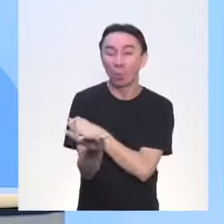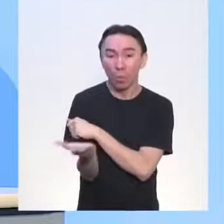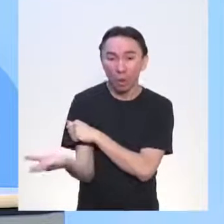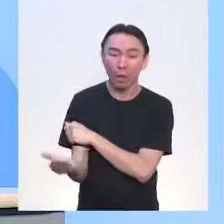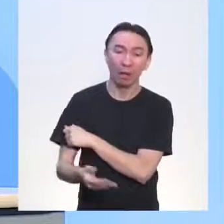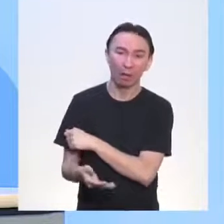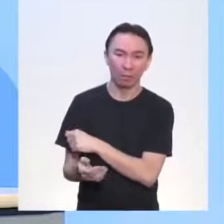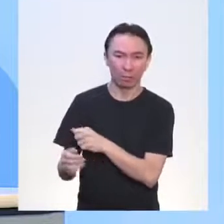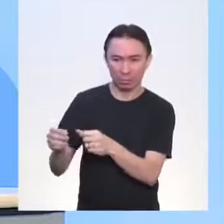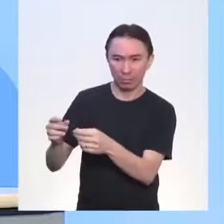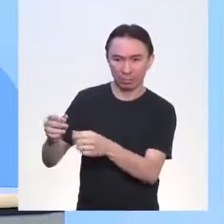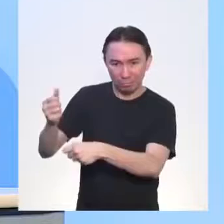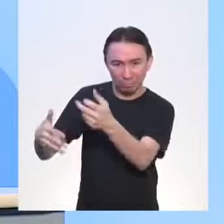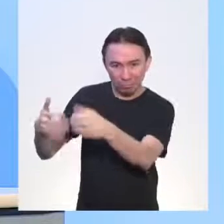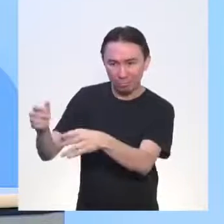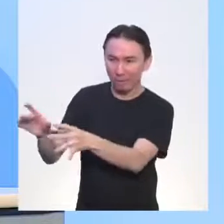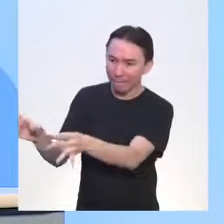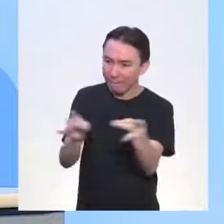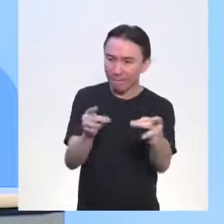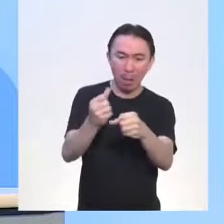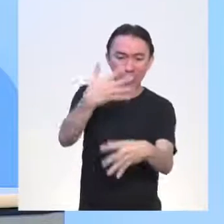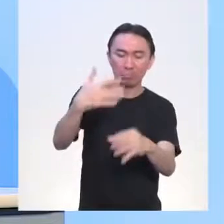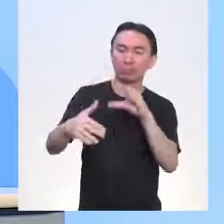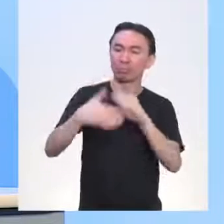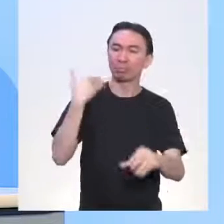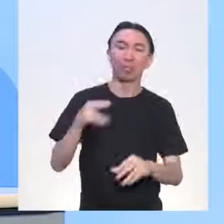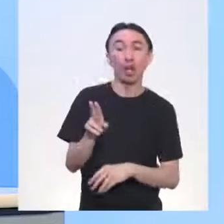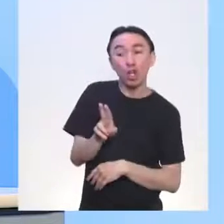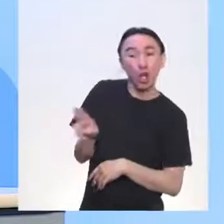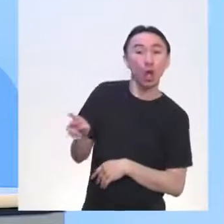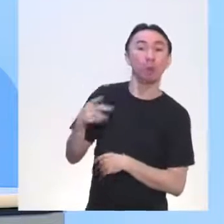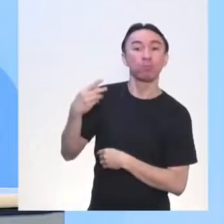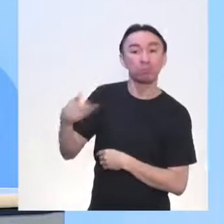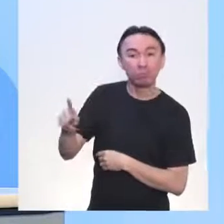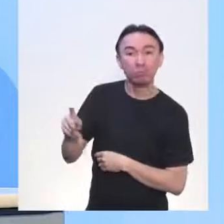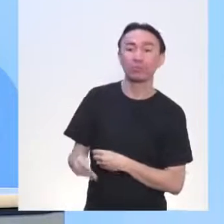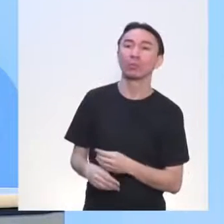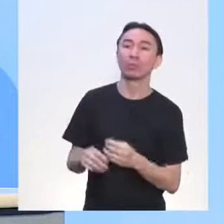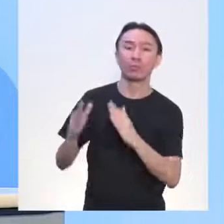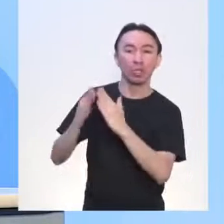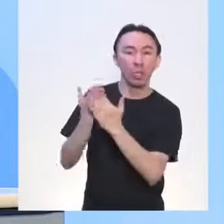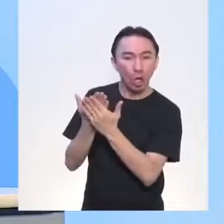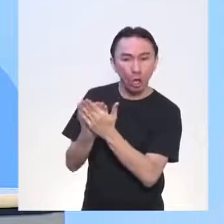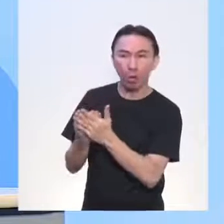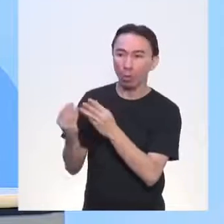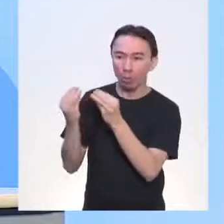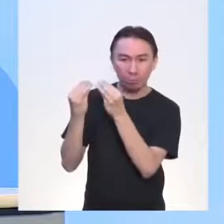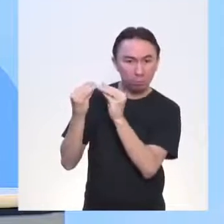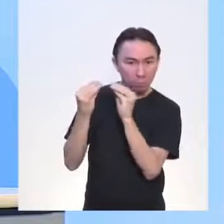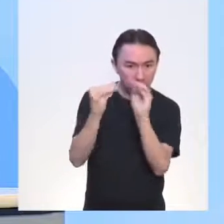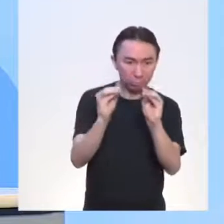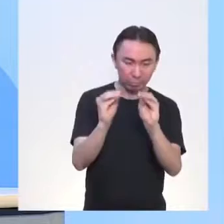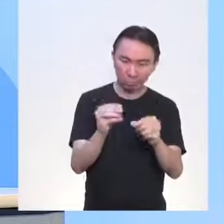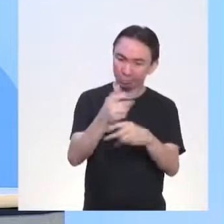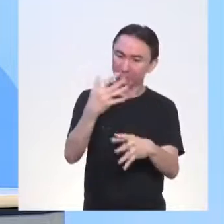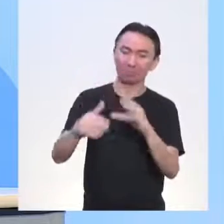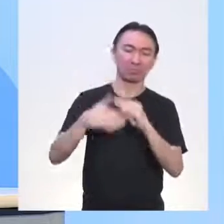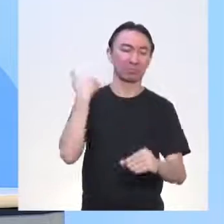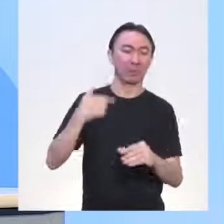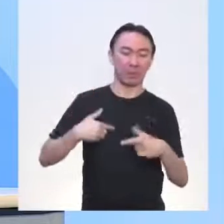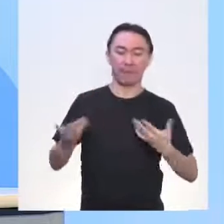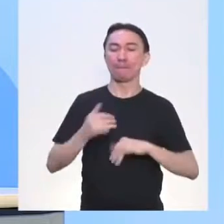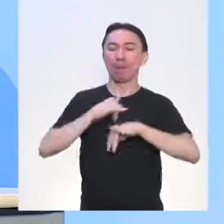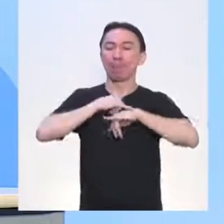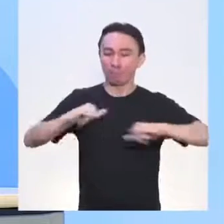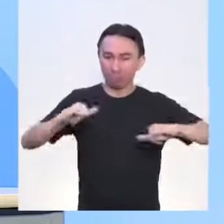e sempre que possível coloque o nomezinho deles, coloque a escola, né, que eles gostam e a gente fala aqui. Tá bom? E é isso,